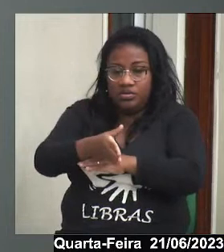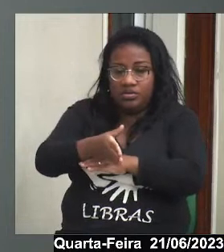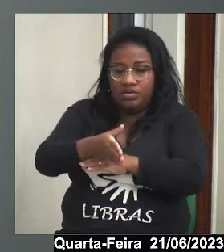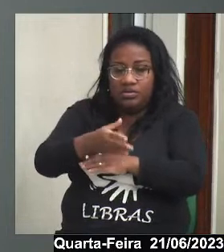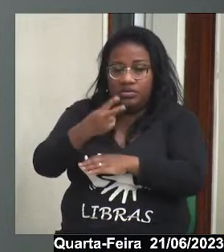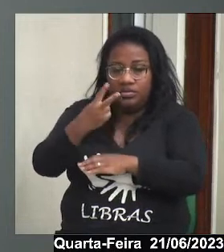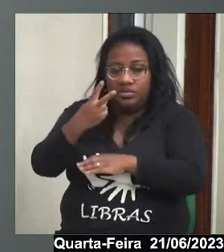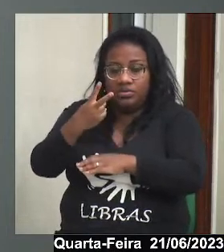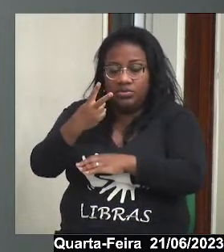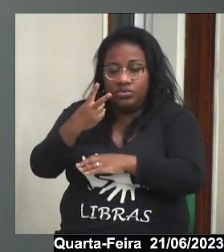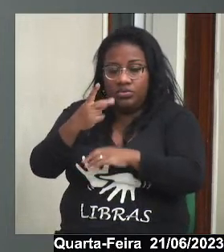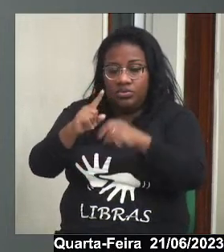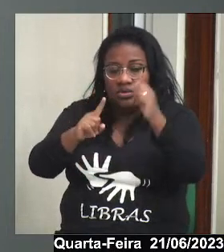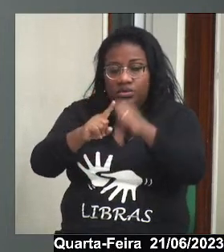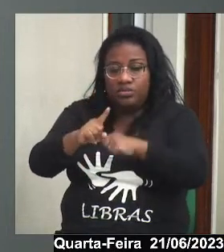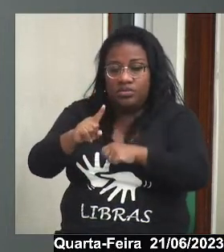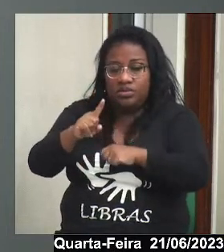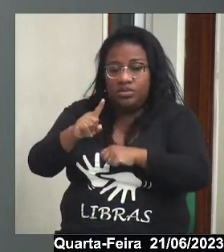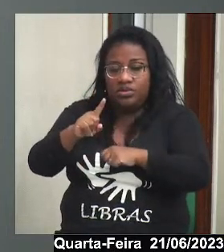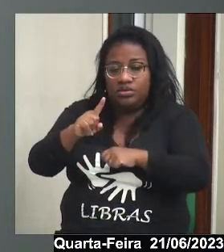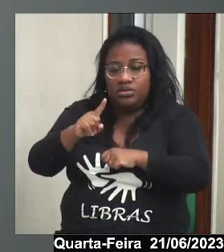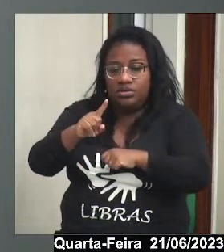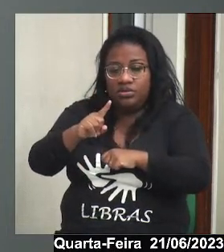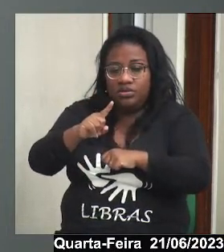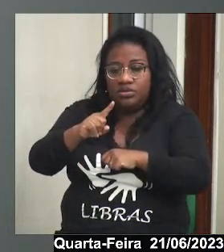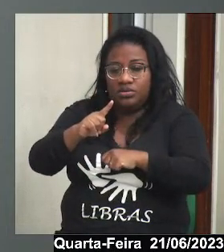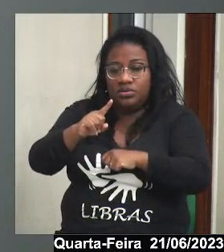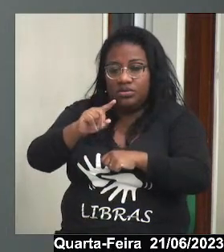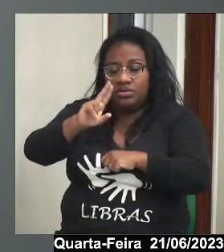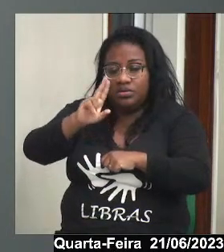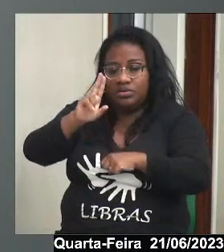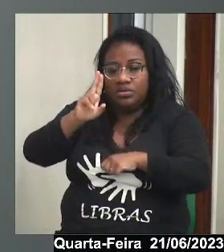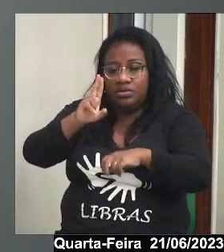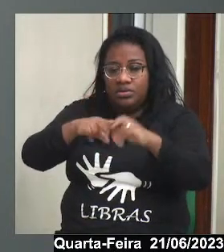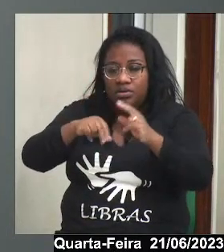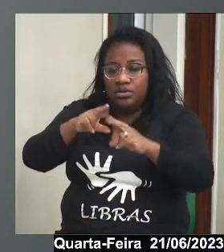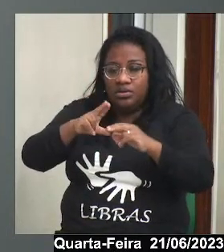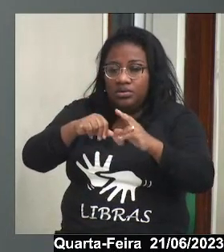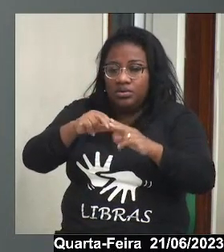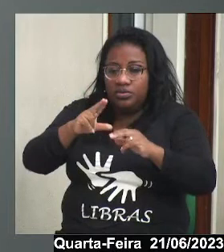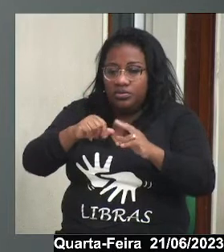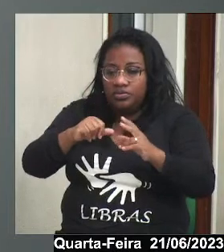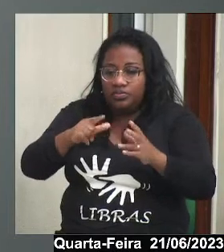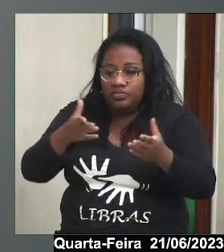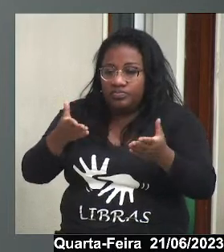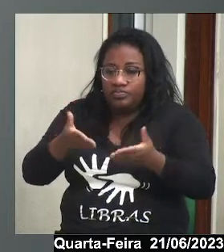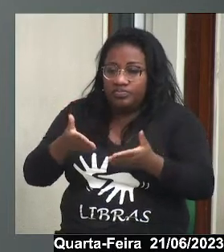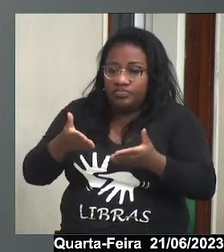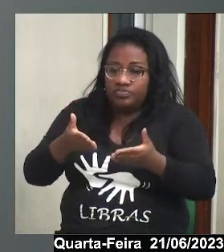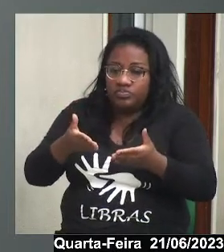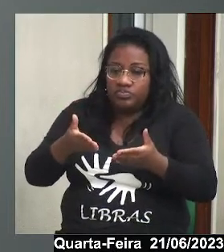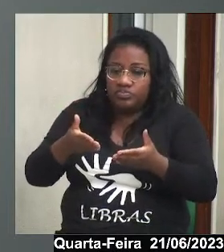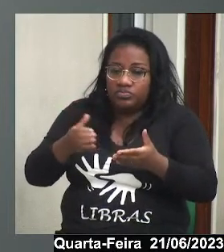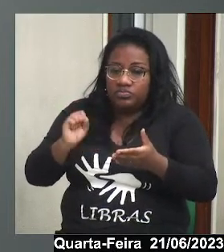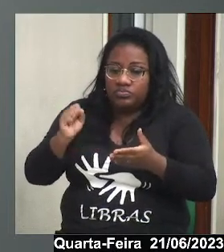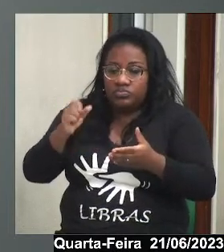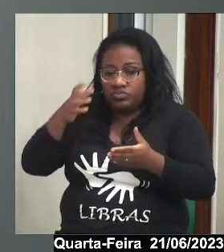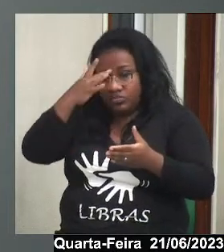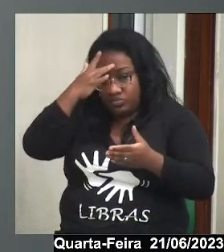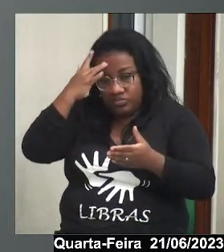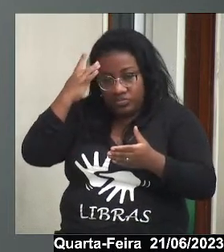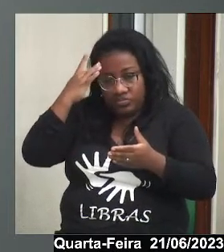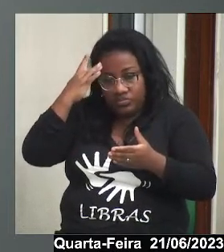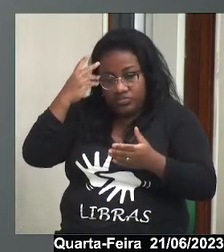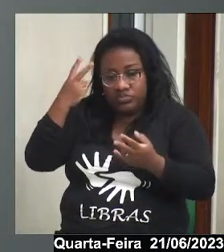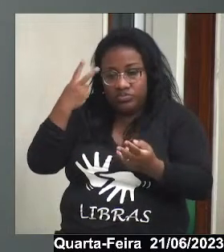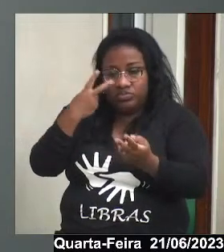região. No dia 2 de junho já, comecinho de junho, no condomínio Recanto da Colina, rua dos Ecologistas, na João Ramos, 8